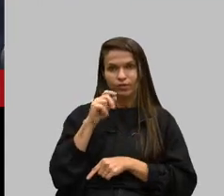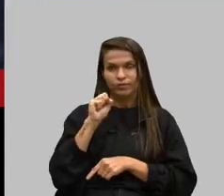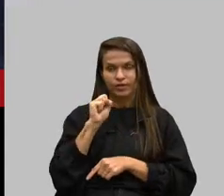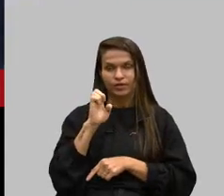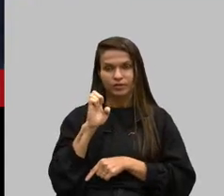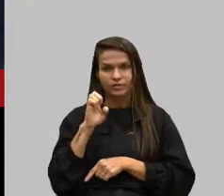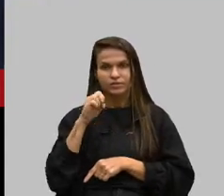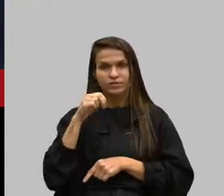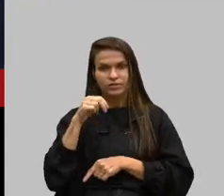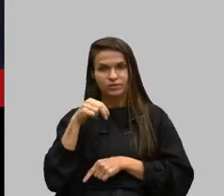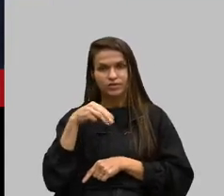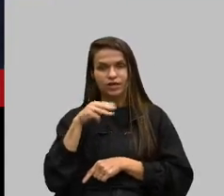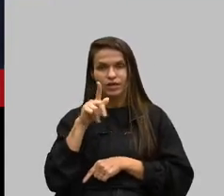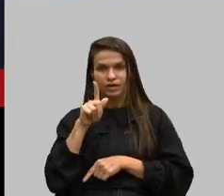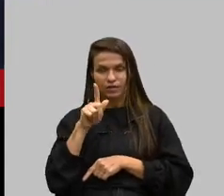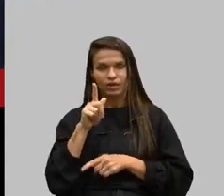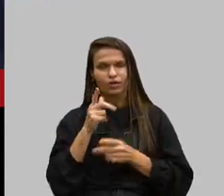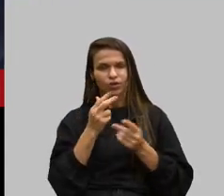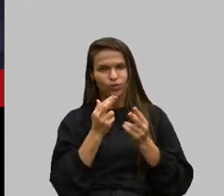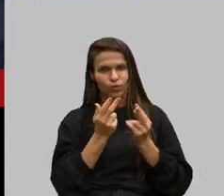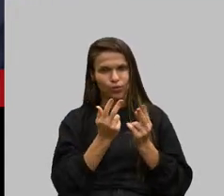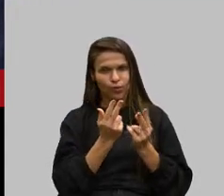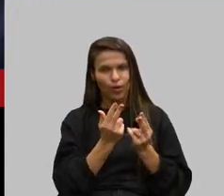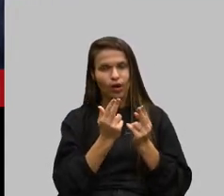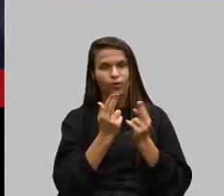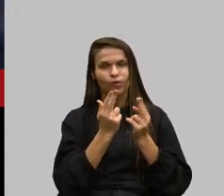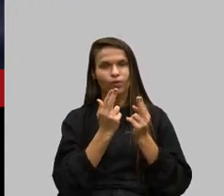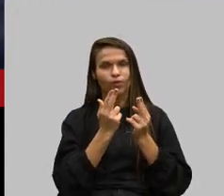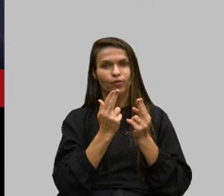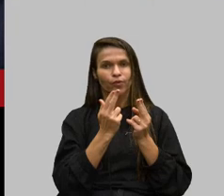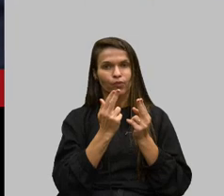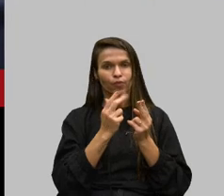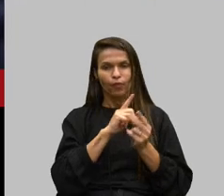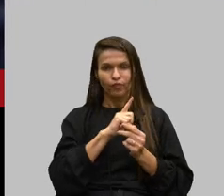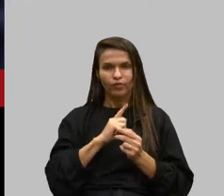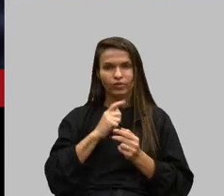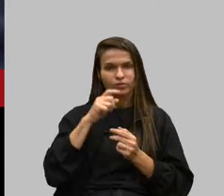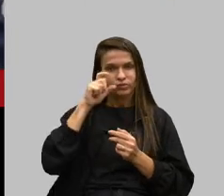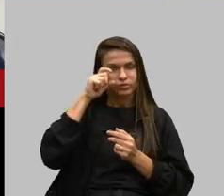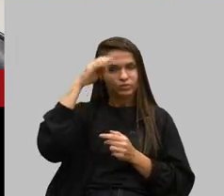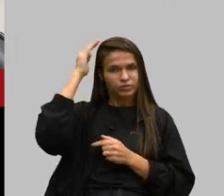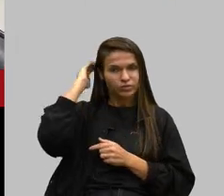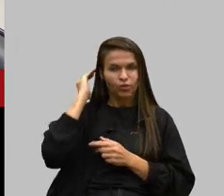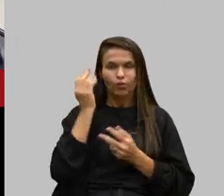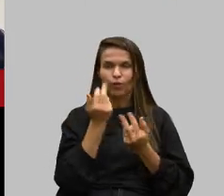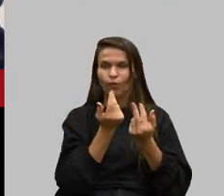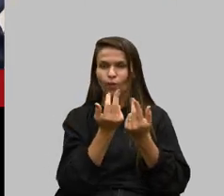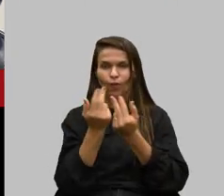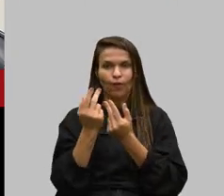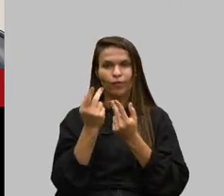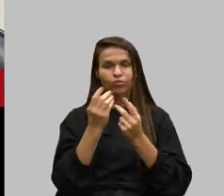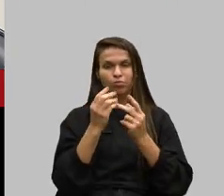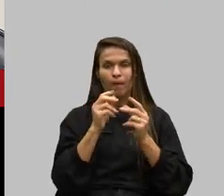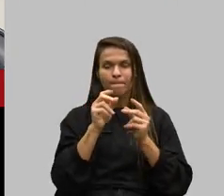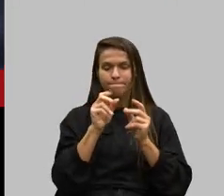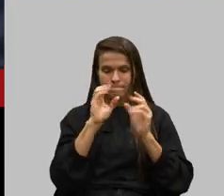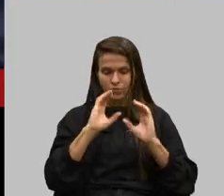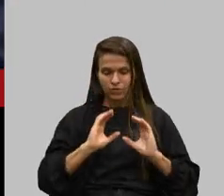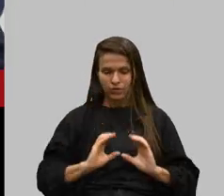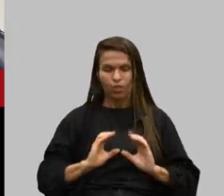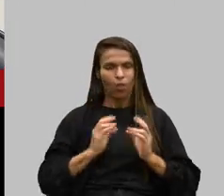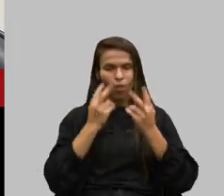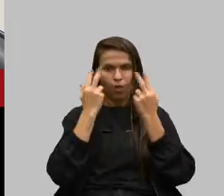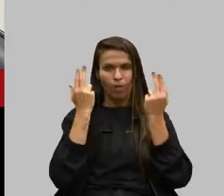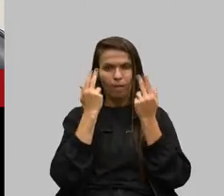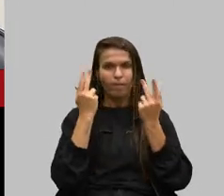ipseng da mesma forma que um que um um um cidadão comum é atendido num num plano de saúde